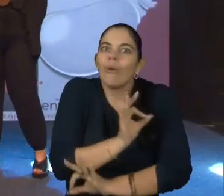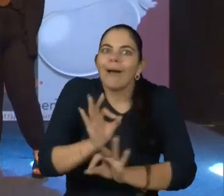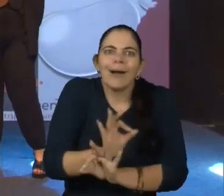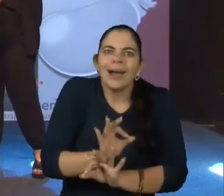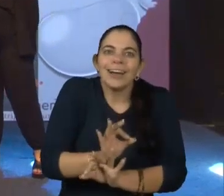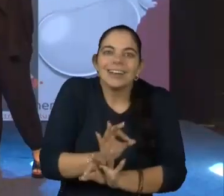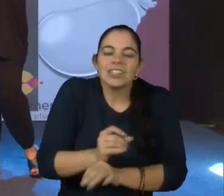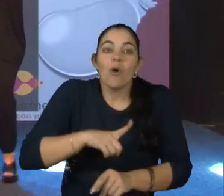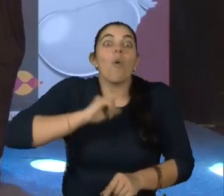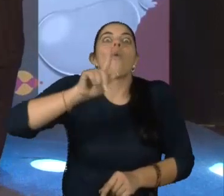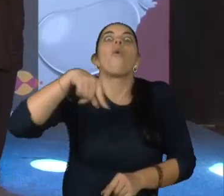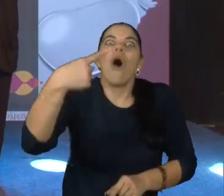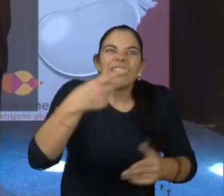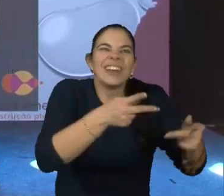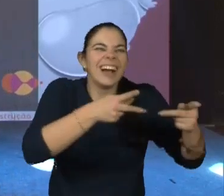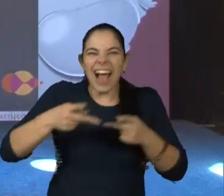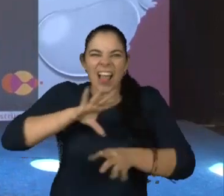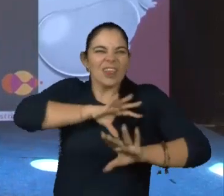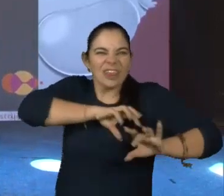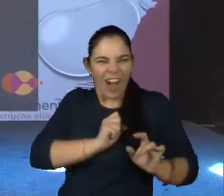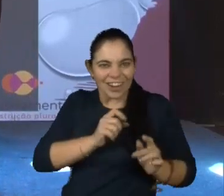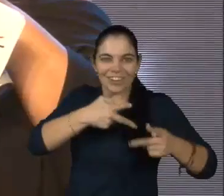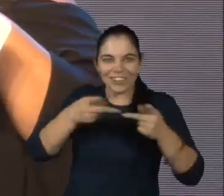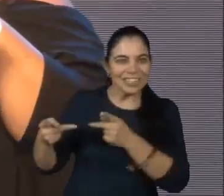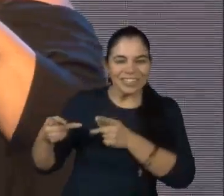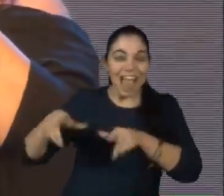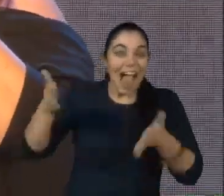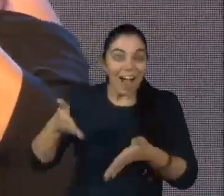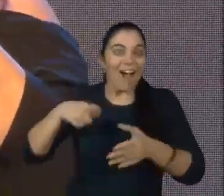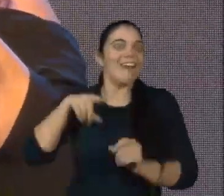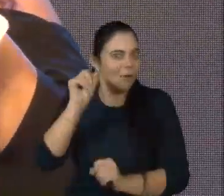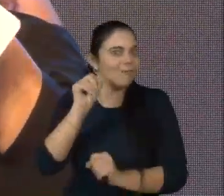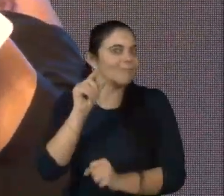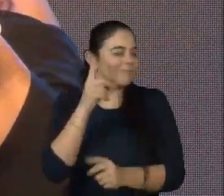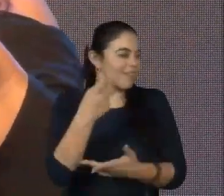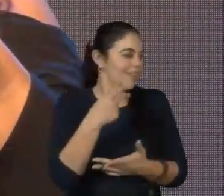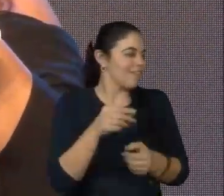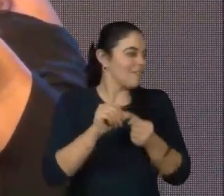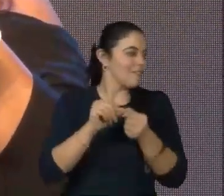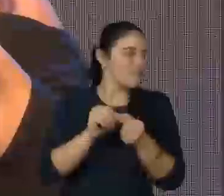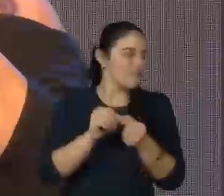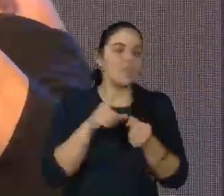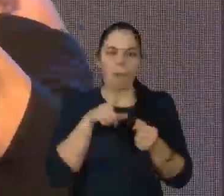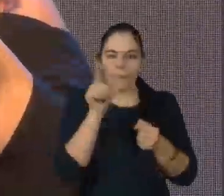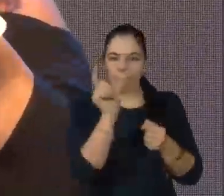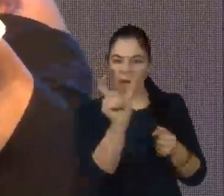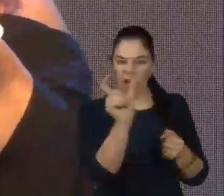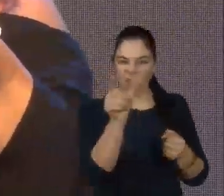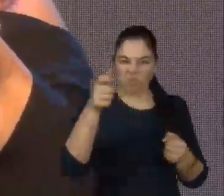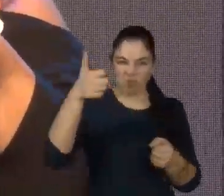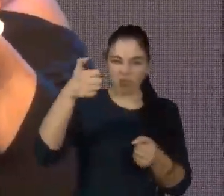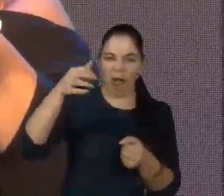De novo, outro convite. Adoro um convite. Ó, todo mundo agora assim, ó. Faz de conta que vocês estão pegando uma agulha. Uma agulha